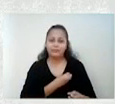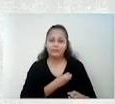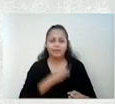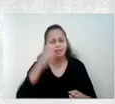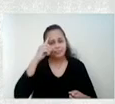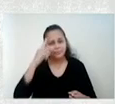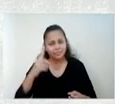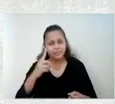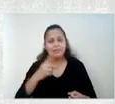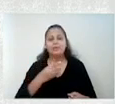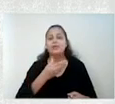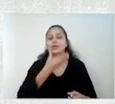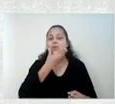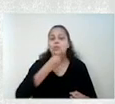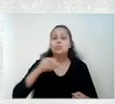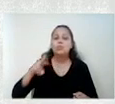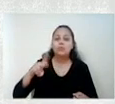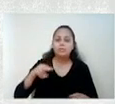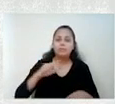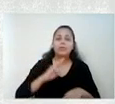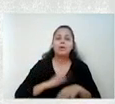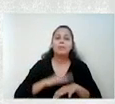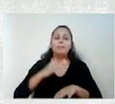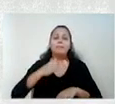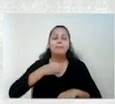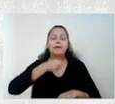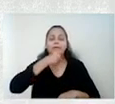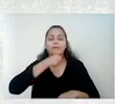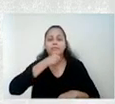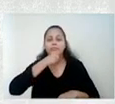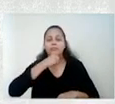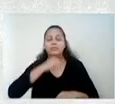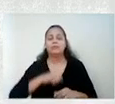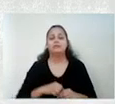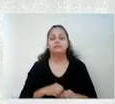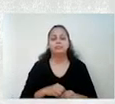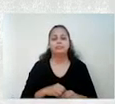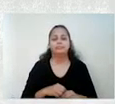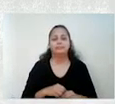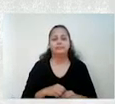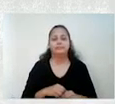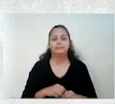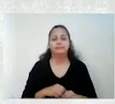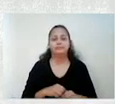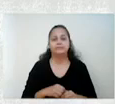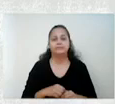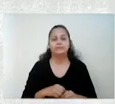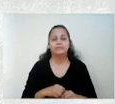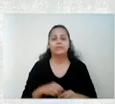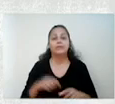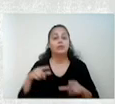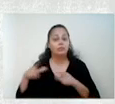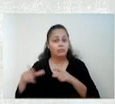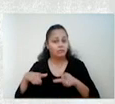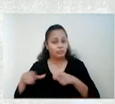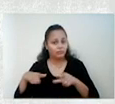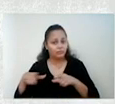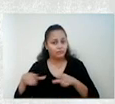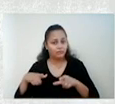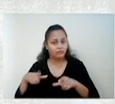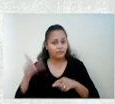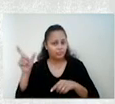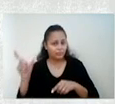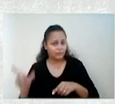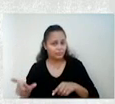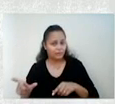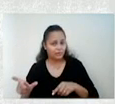em um castelo que não era propriedade dele. Viver sob ordem dos irmãos, ok? O servo, por sua vez, ele